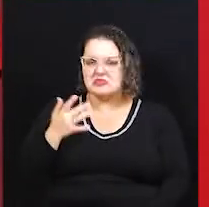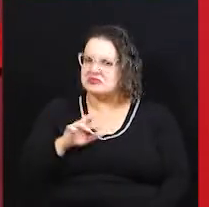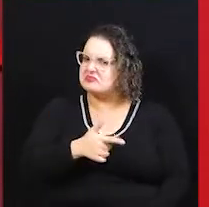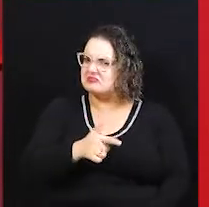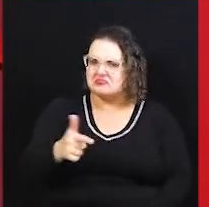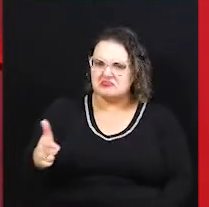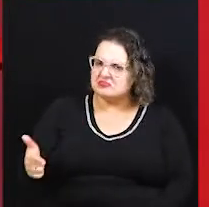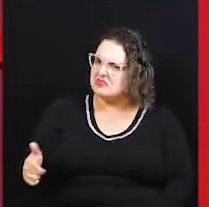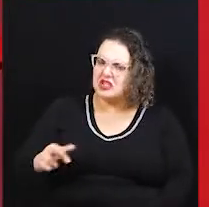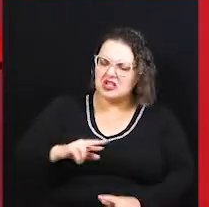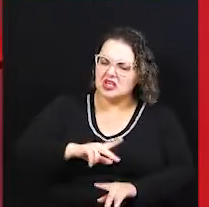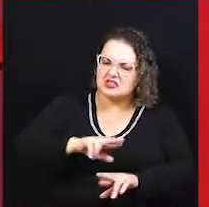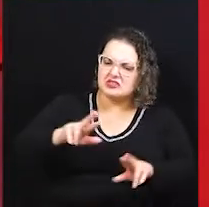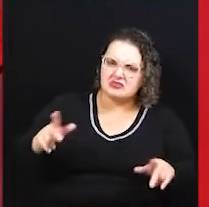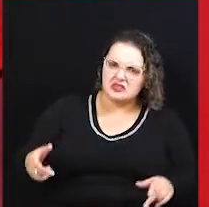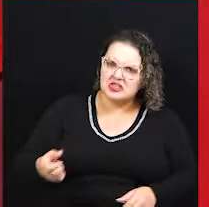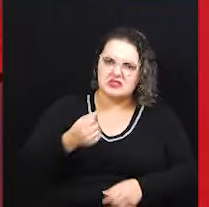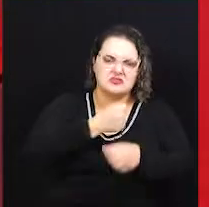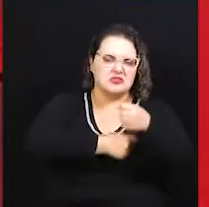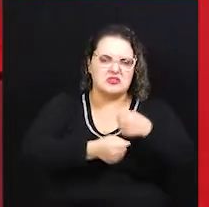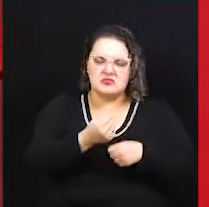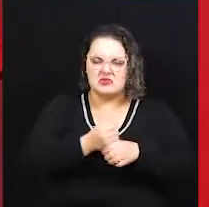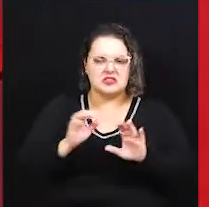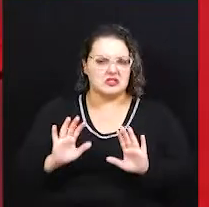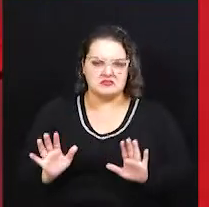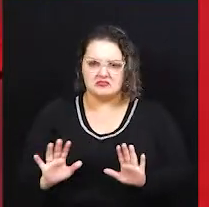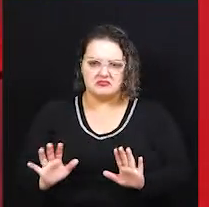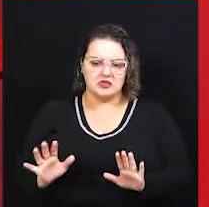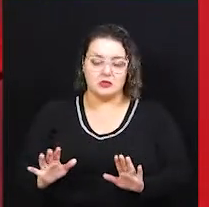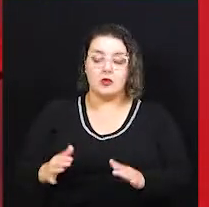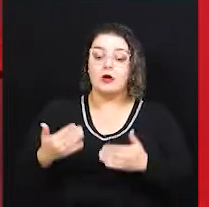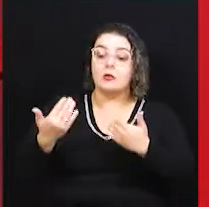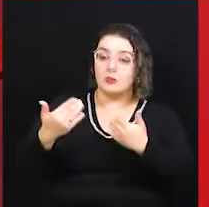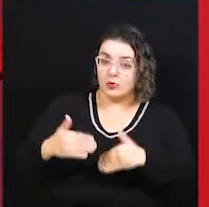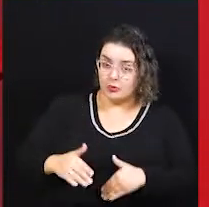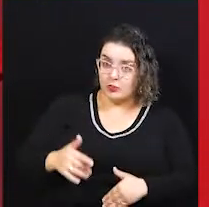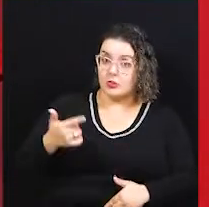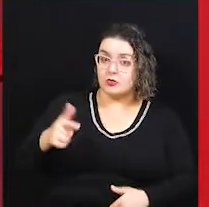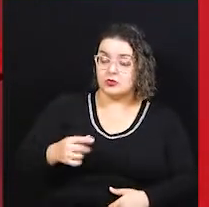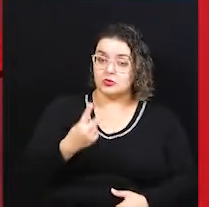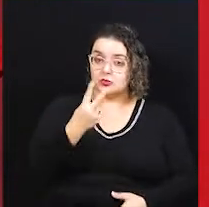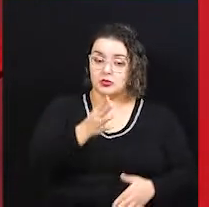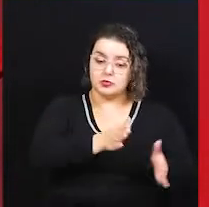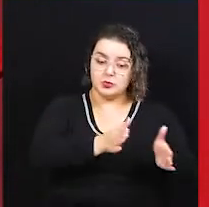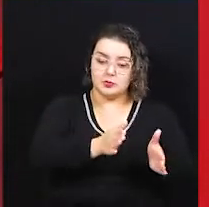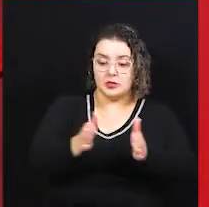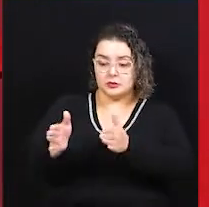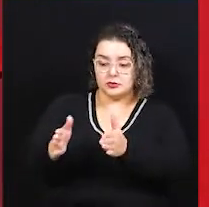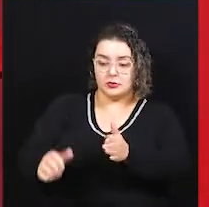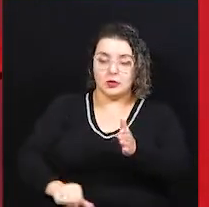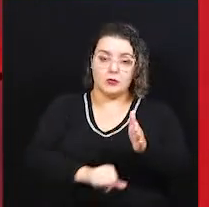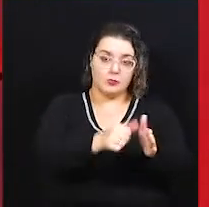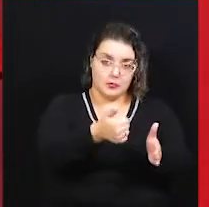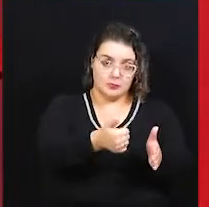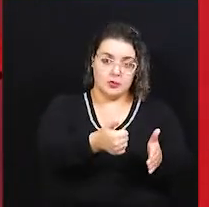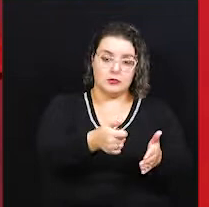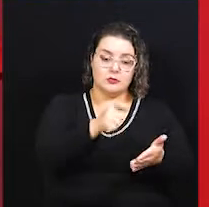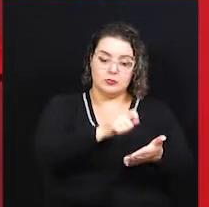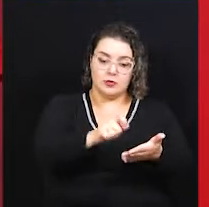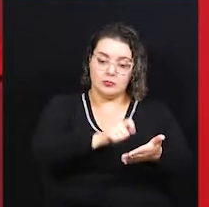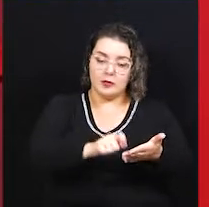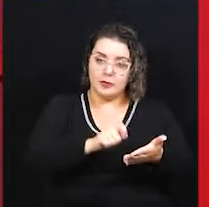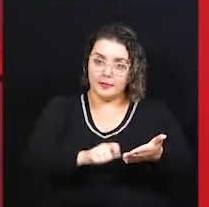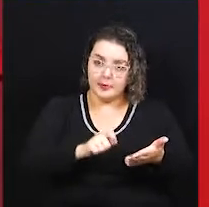daquilo que foi feito no ano passado. A prova continua sendo em duas fases. Primeira fase, provas